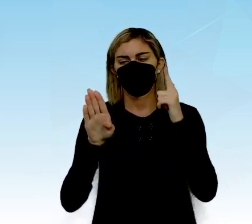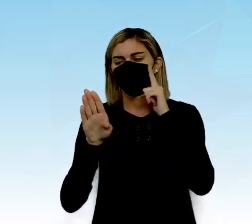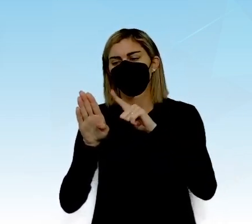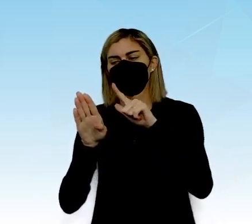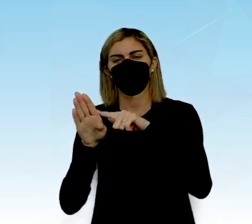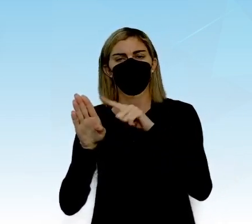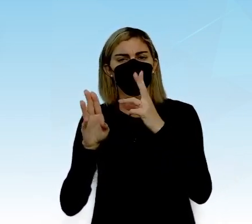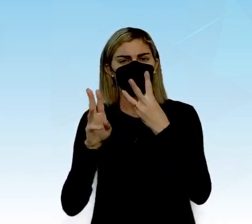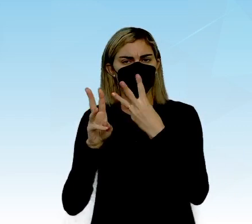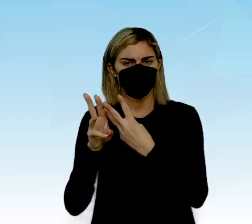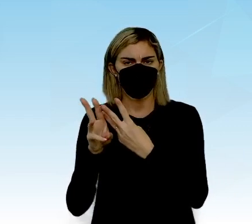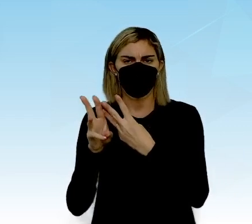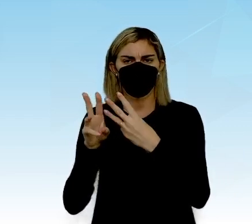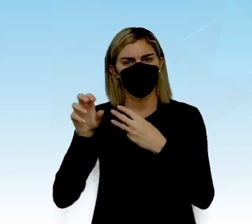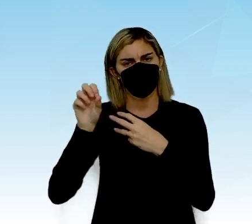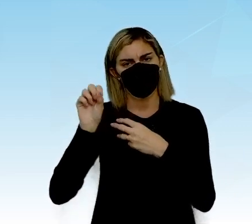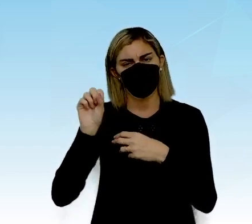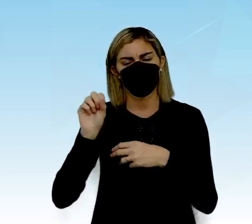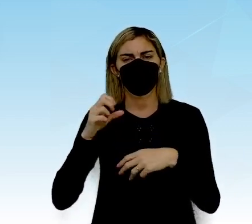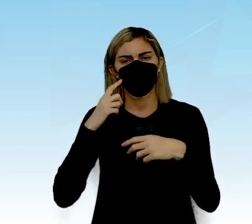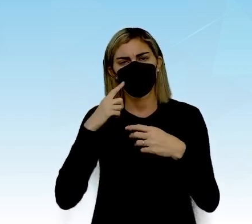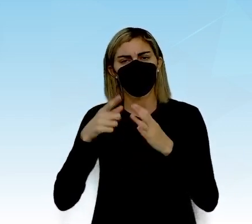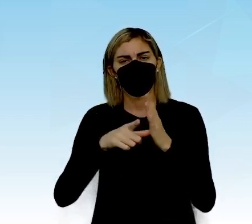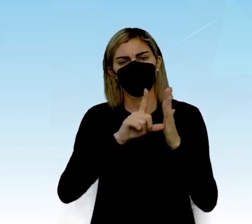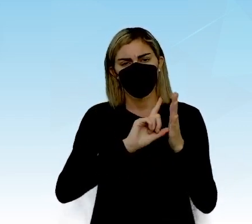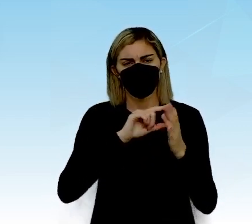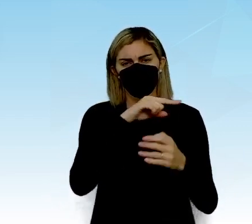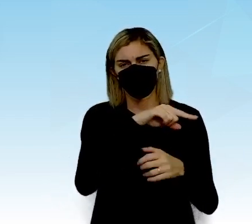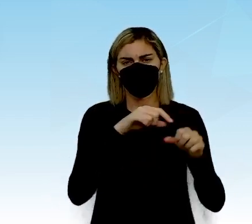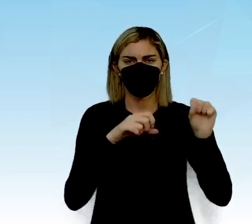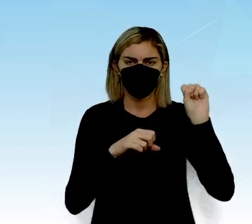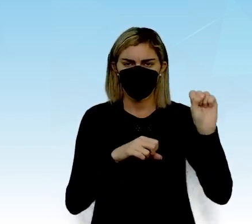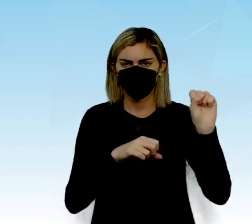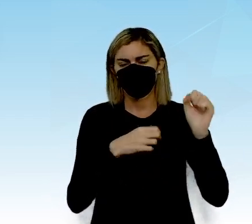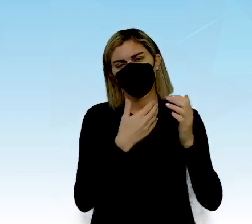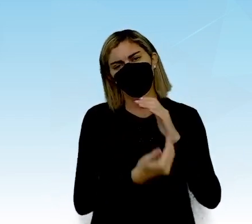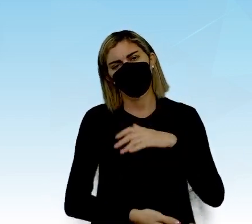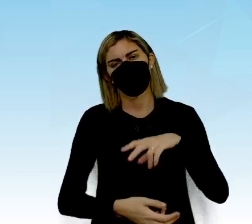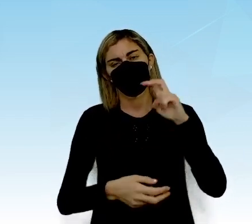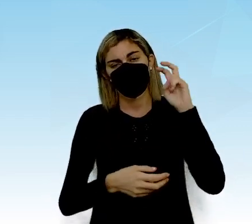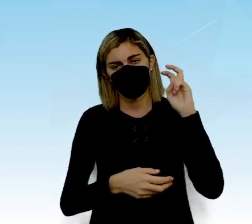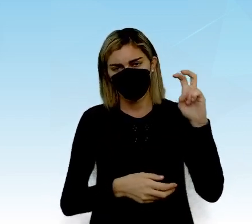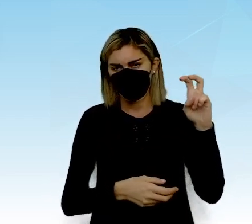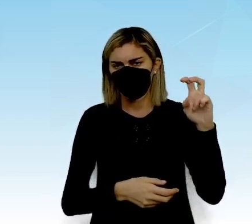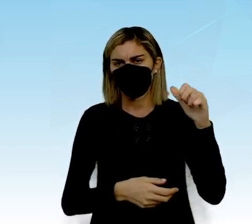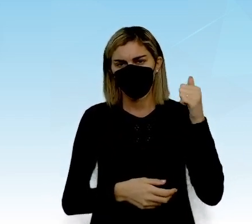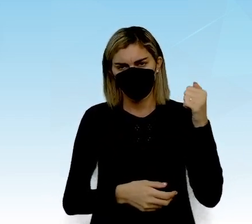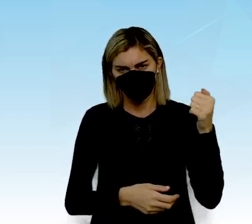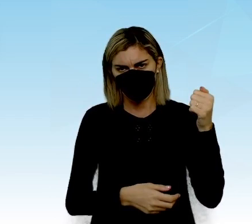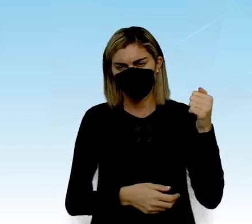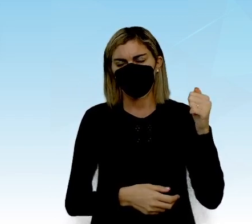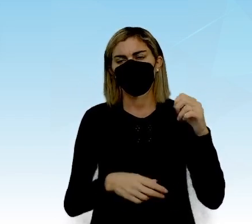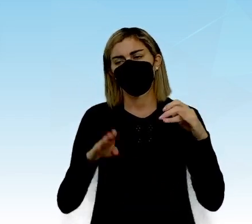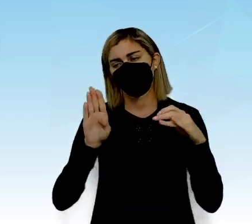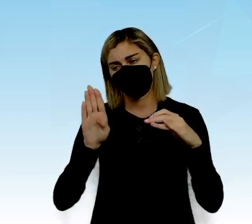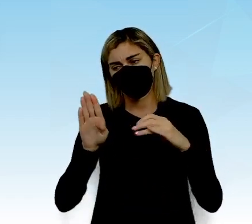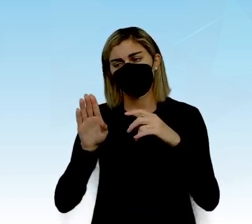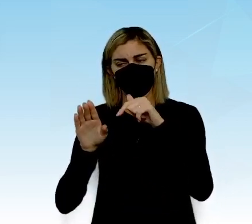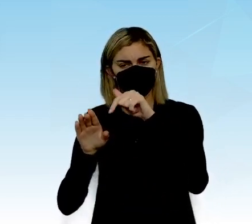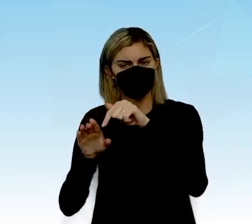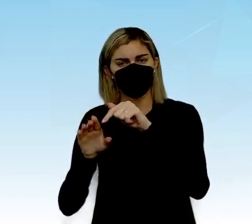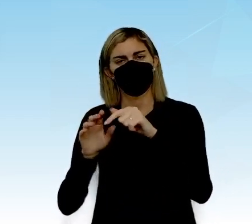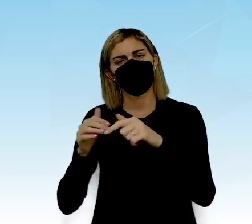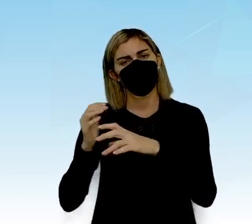os 3. Mas só que A antes, ele tinha 8, perdeu 3, ficou com 5. E B, que tinha 7, ficou